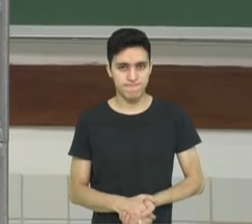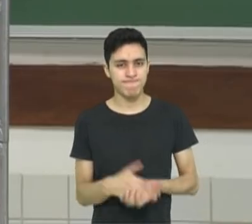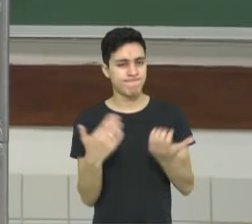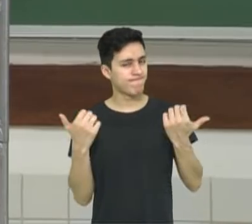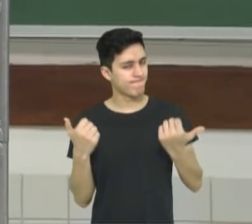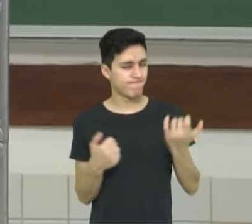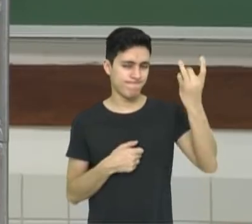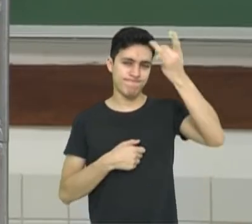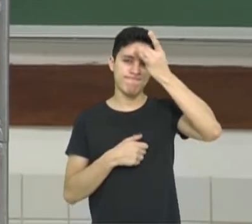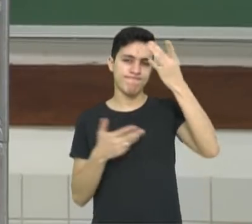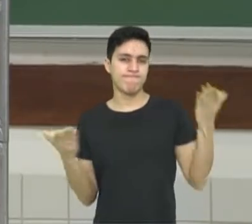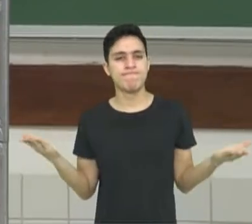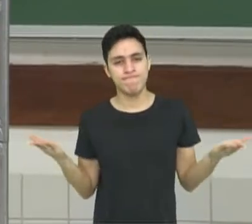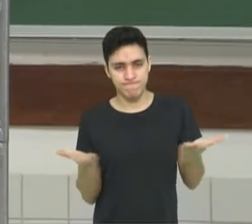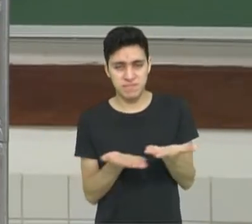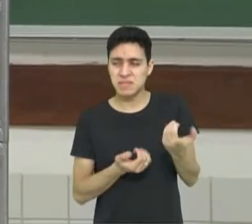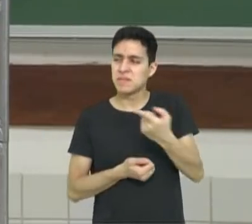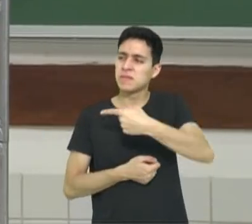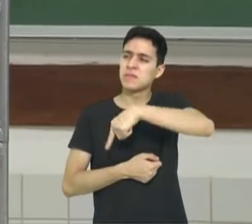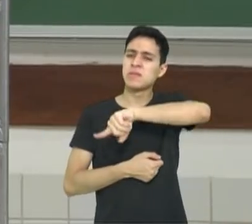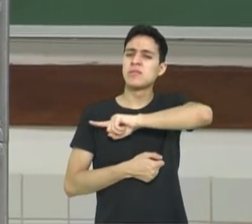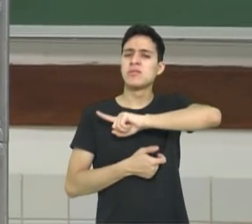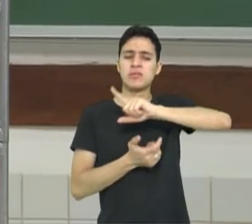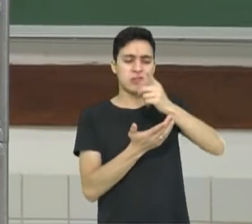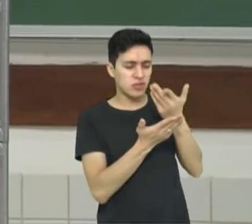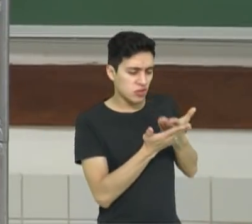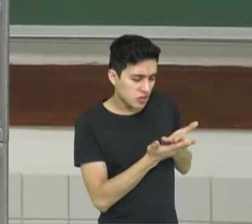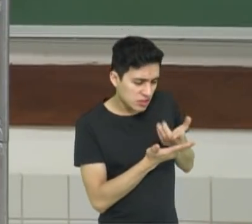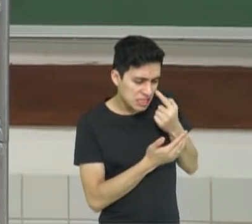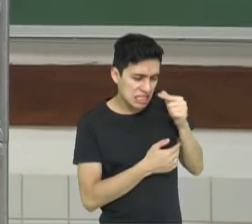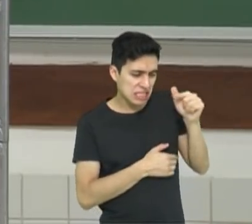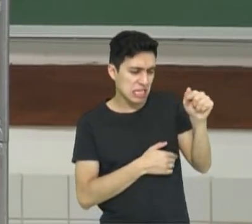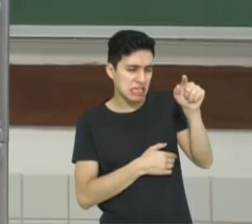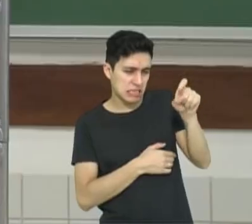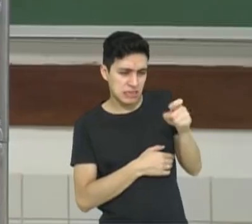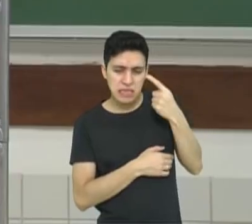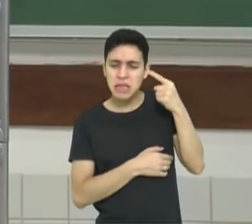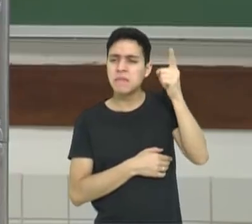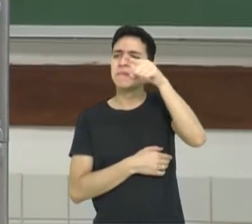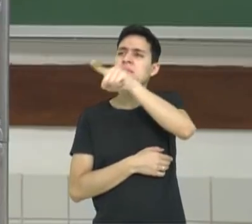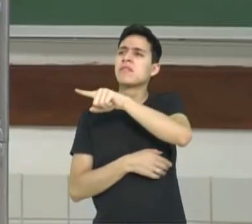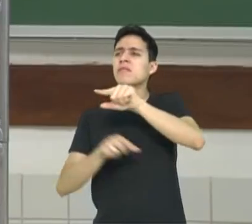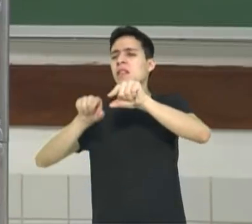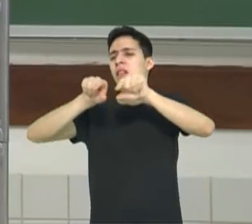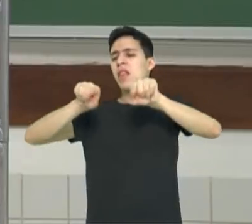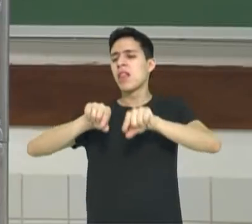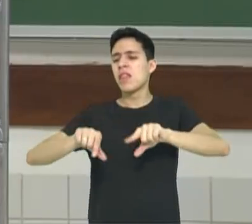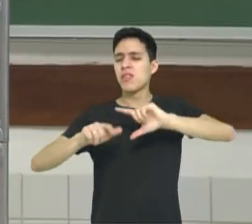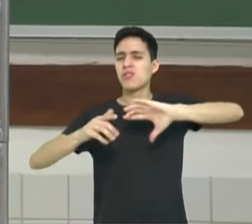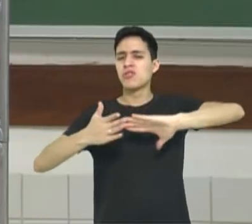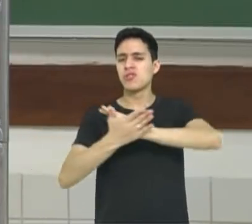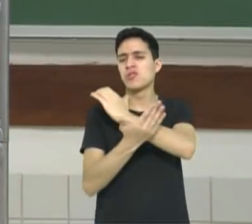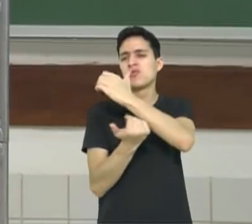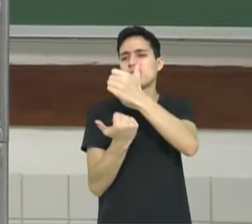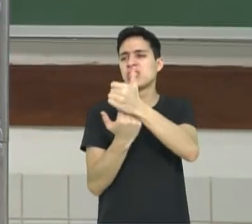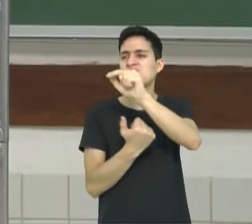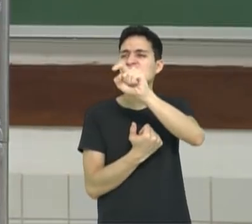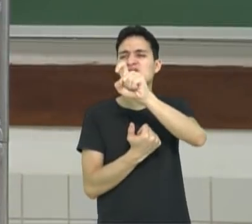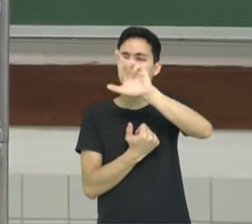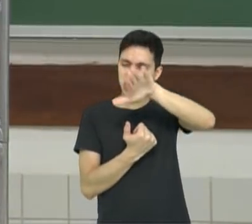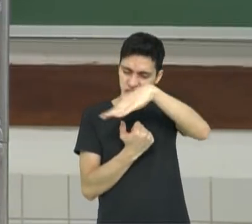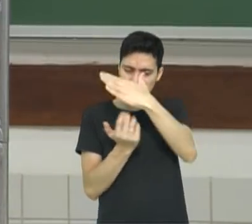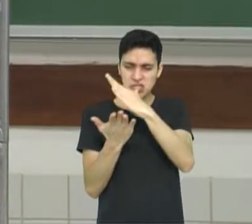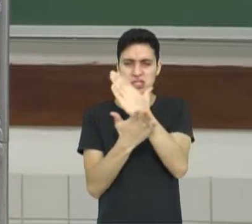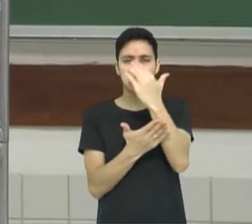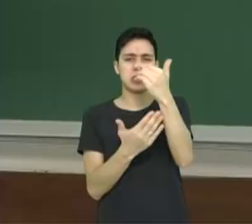Ficou moleza agora, né? Nós acabamos de achar que o x vale 7. Você volta em qualquer uma das equações e troca o x por 7.